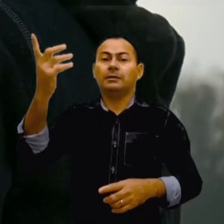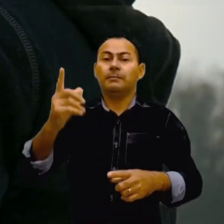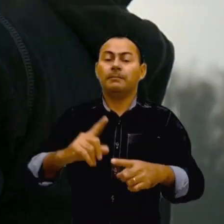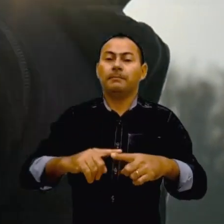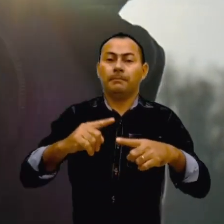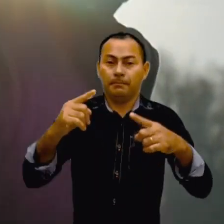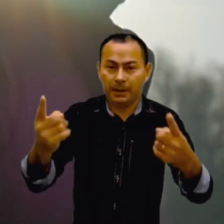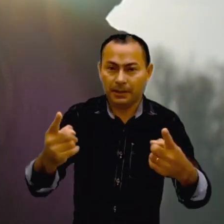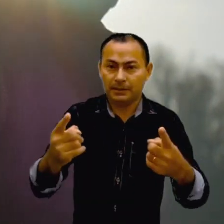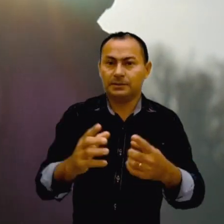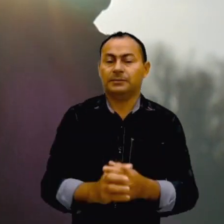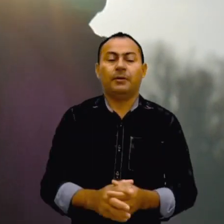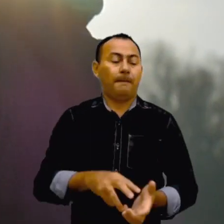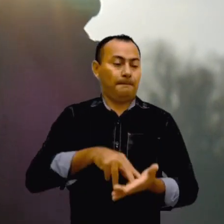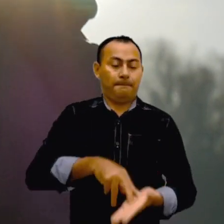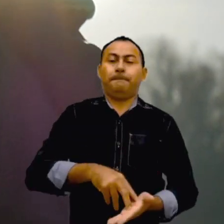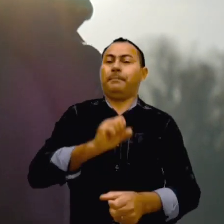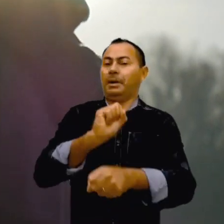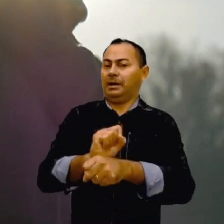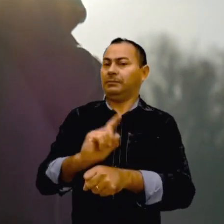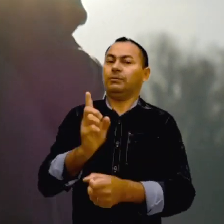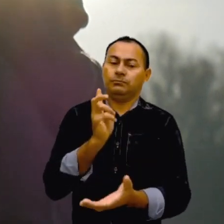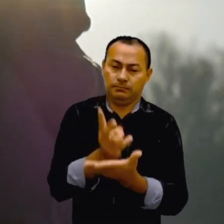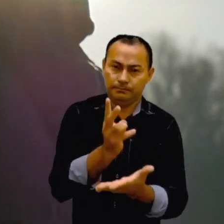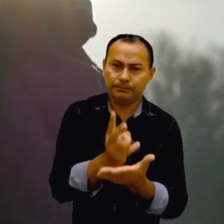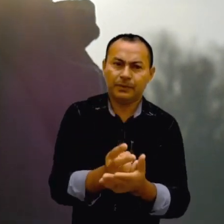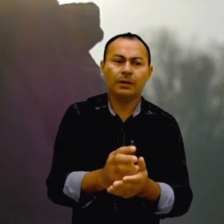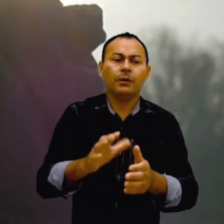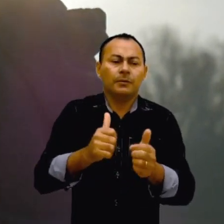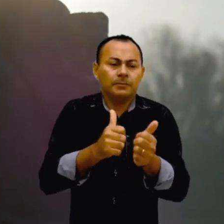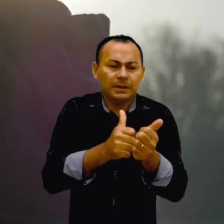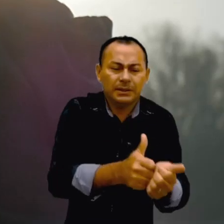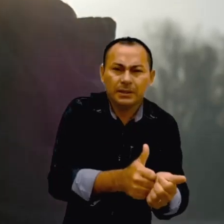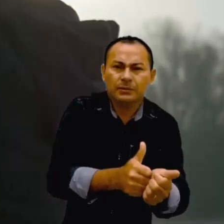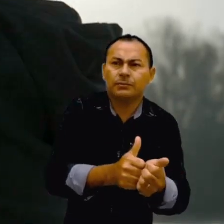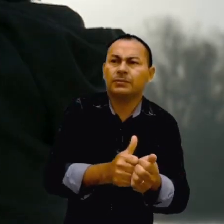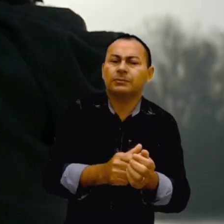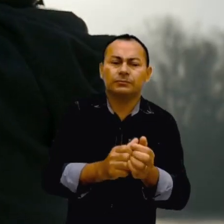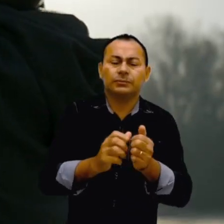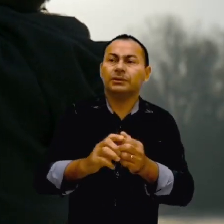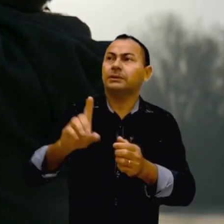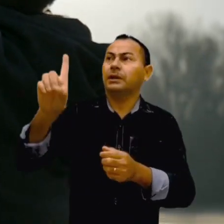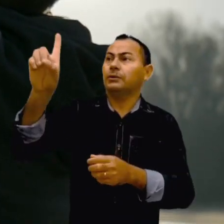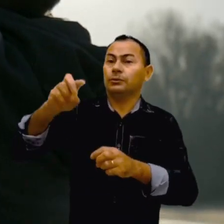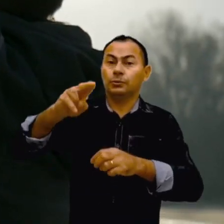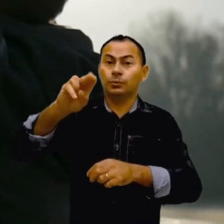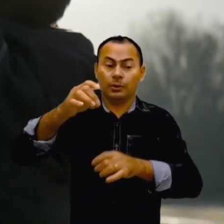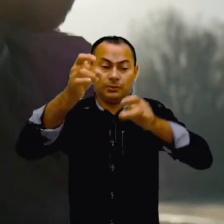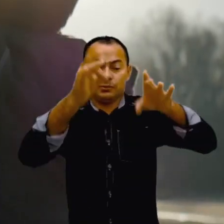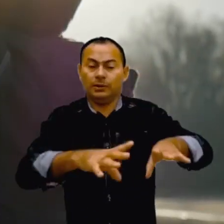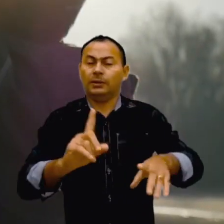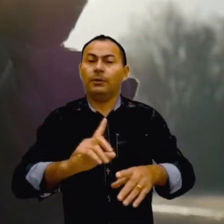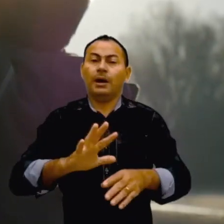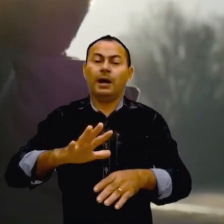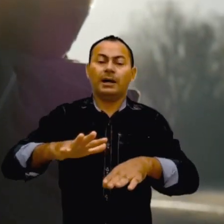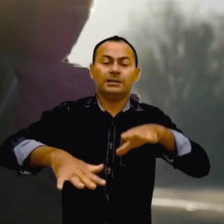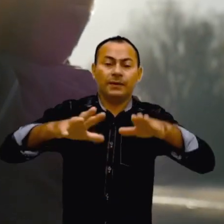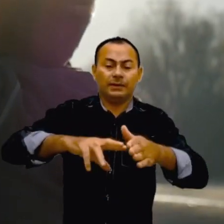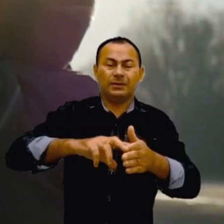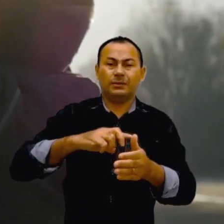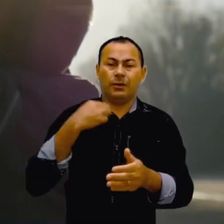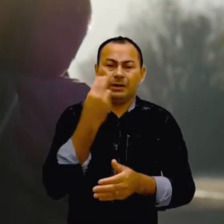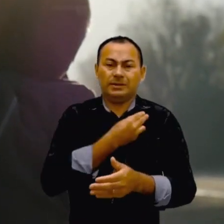acontecem. Mas não desistimos. Quando perseguidos, Deus nunca nos abandona. Às vezes somos